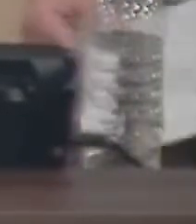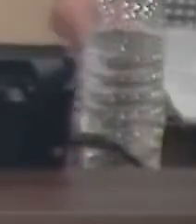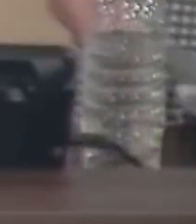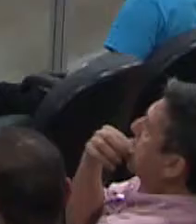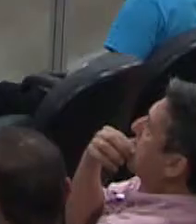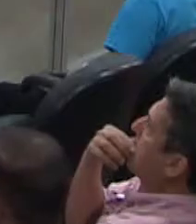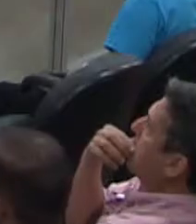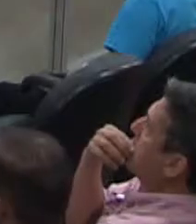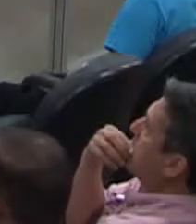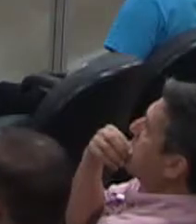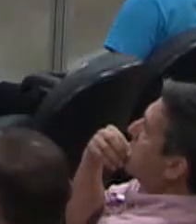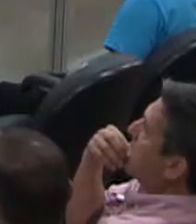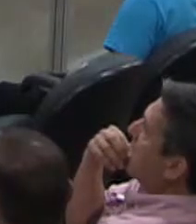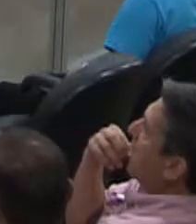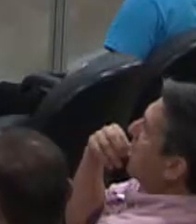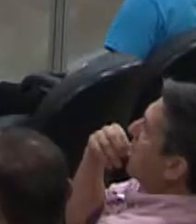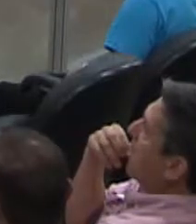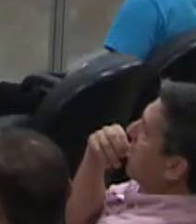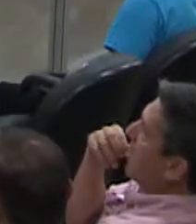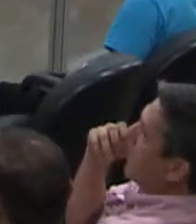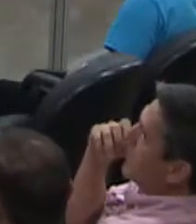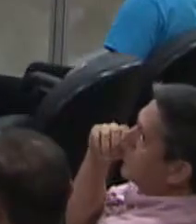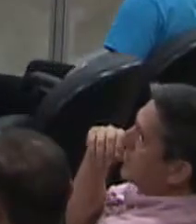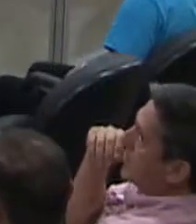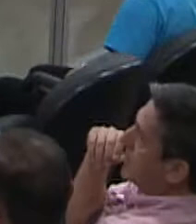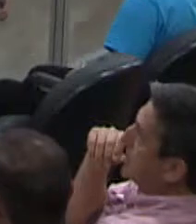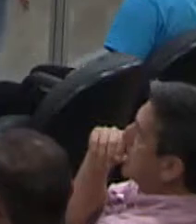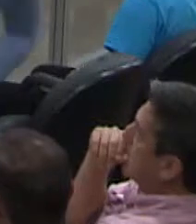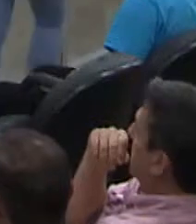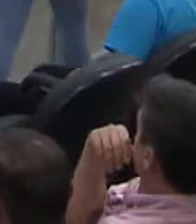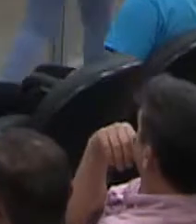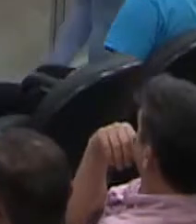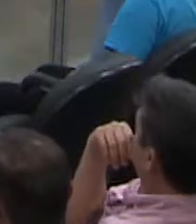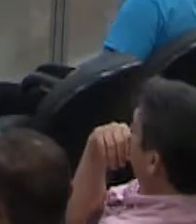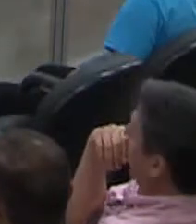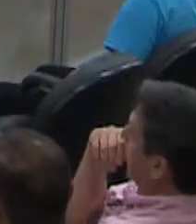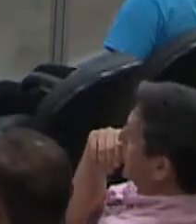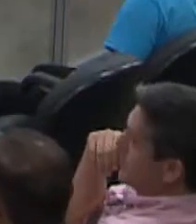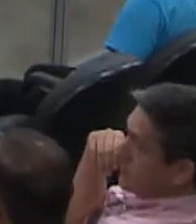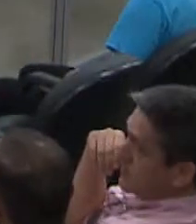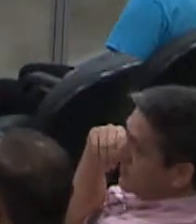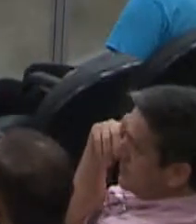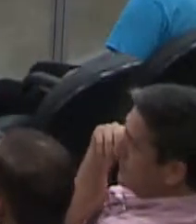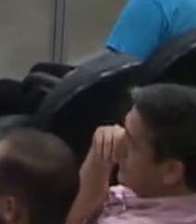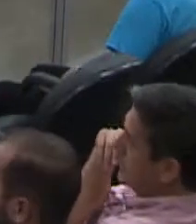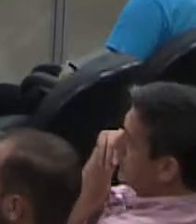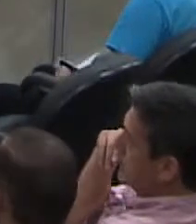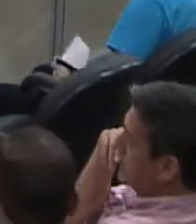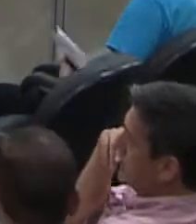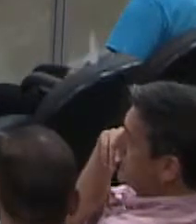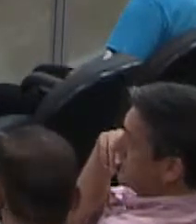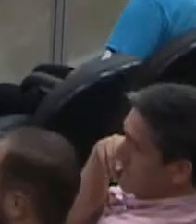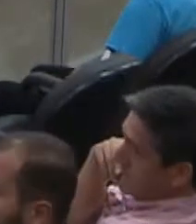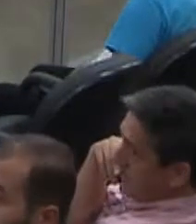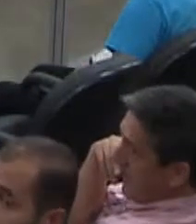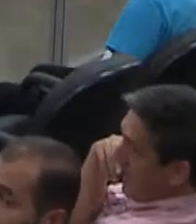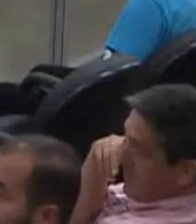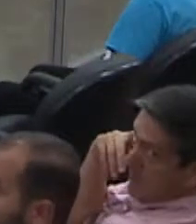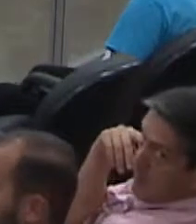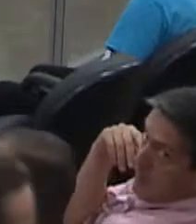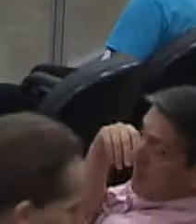somente pediu senhores que possam fazer gentileza de confirmar suas